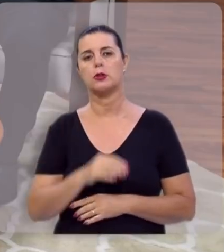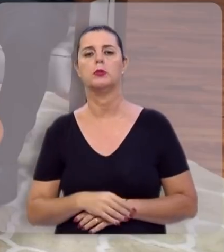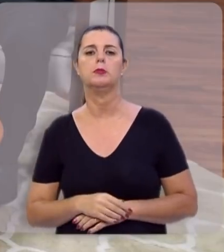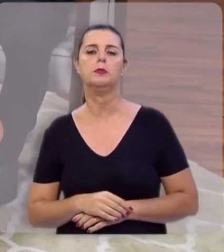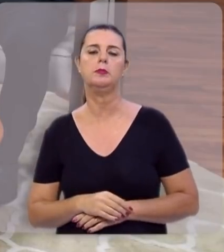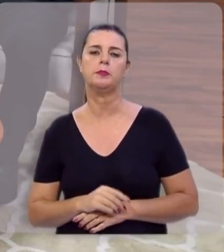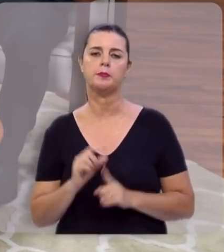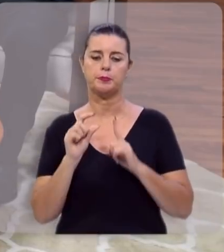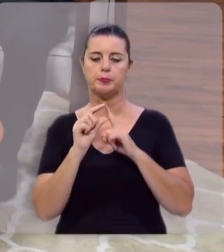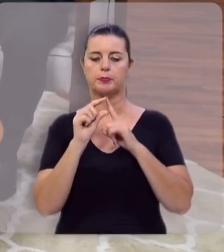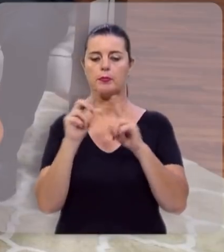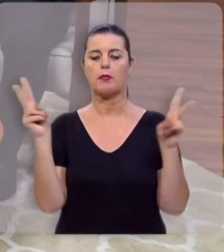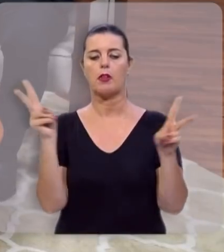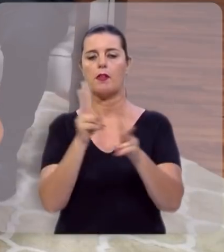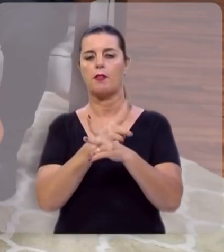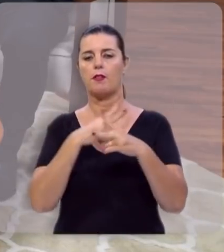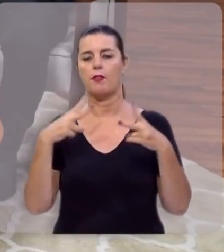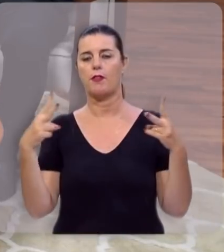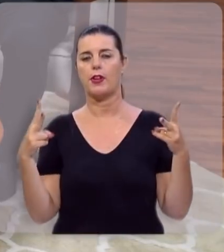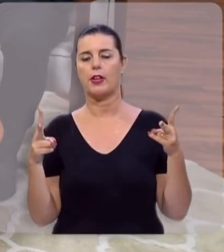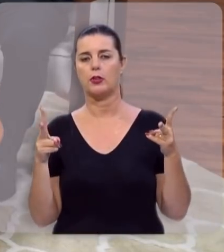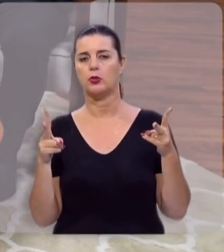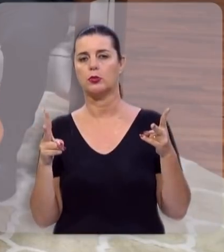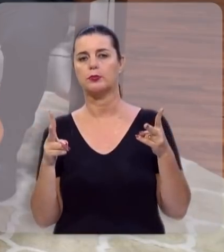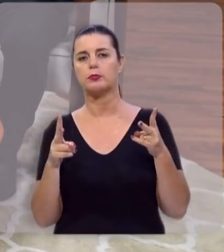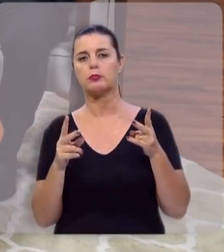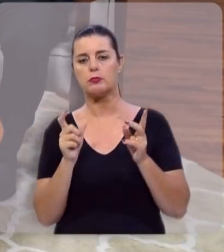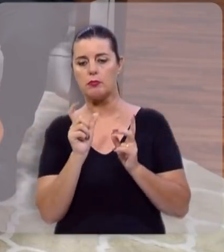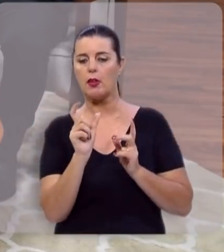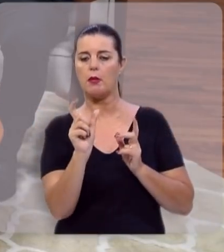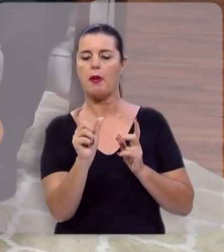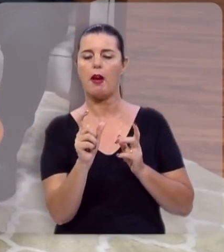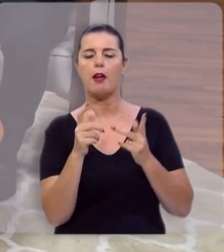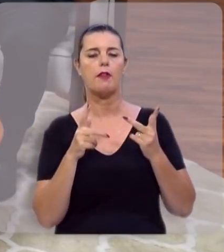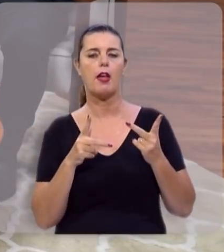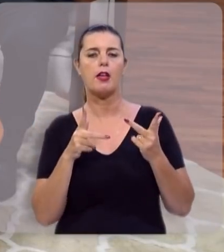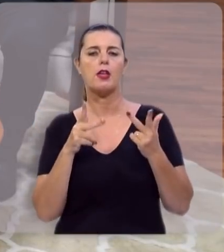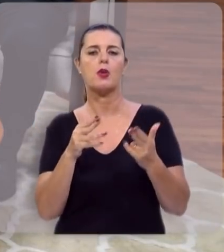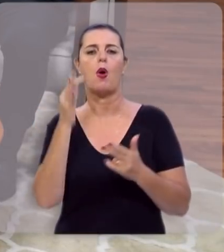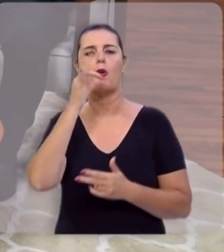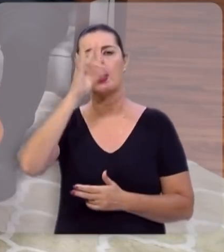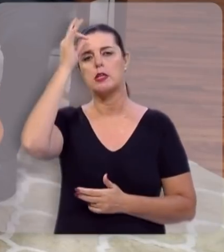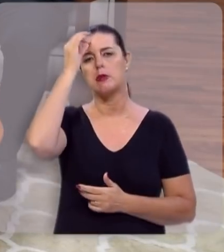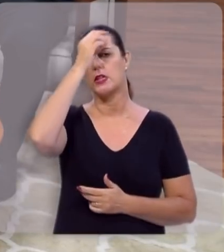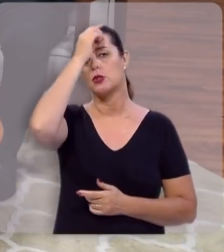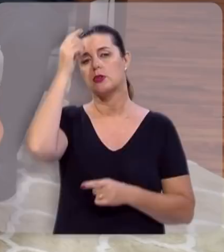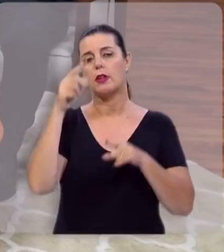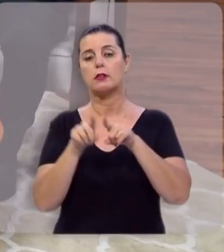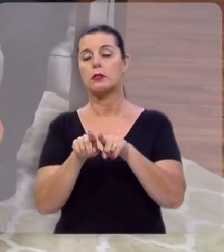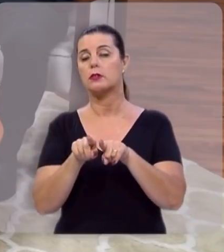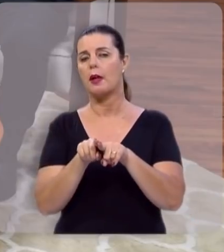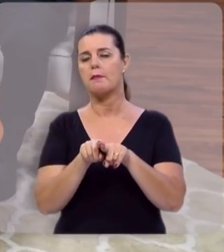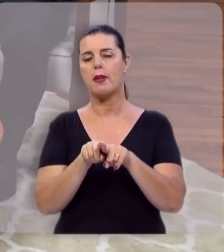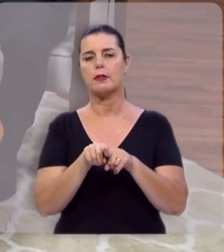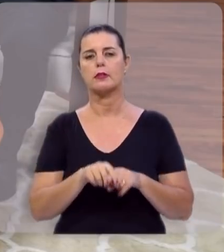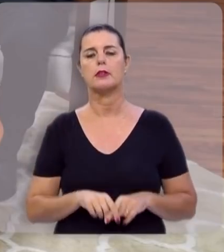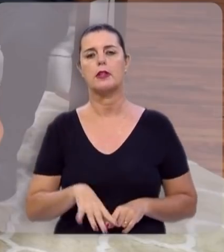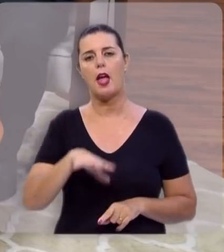é interessante que a palavra usada para vento, tanto no hebraico como no grego, é a mesma palavra usada para o Espírito Santo e